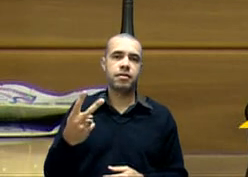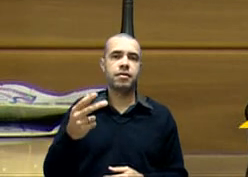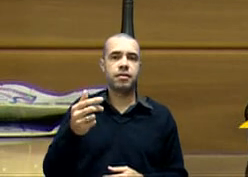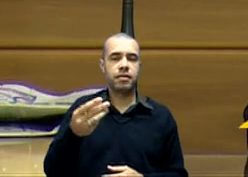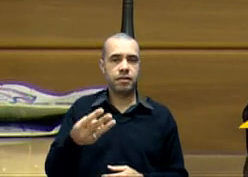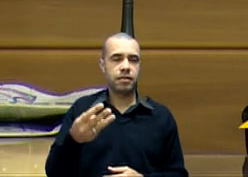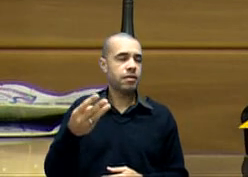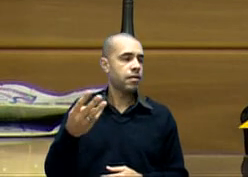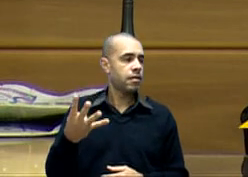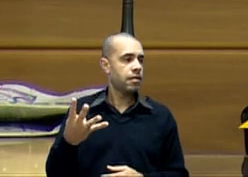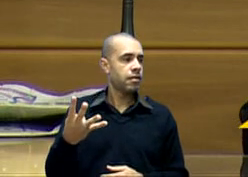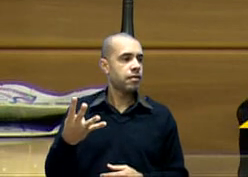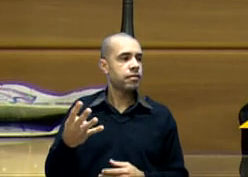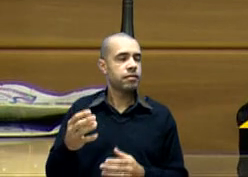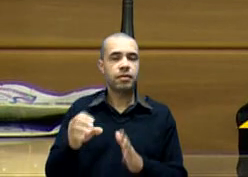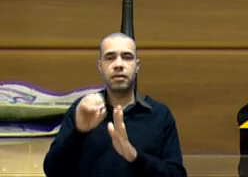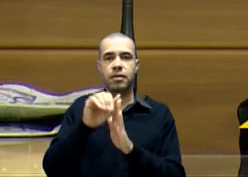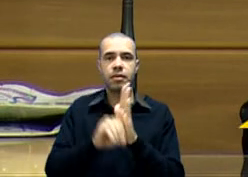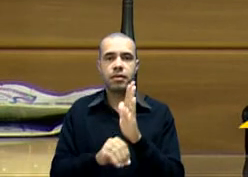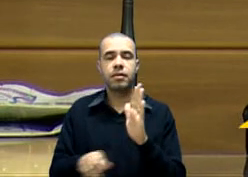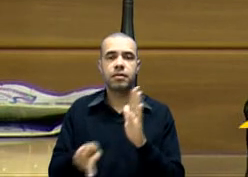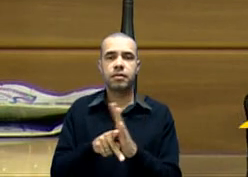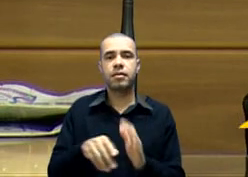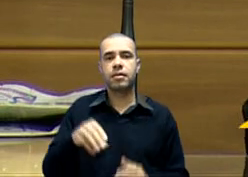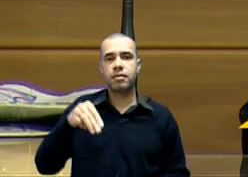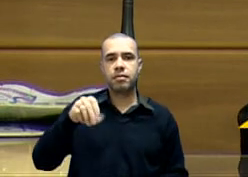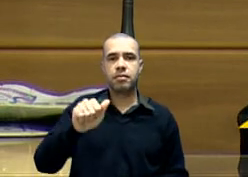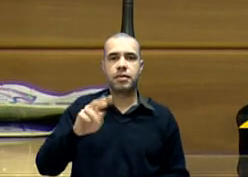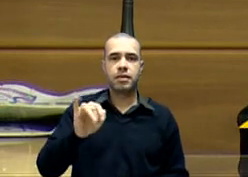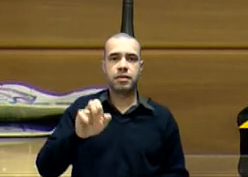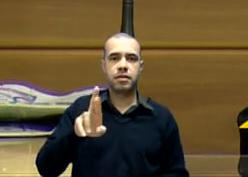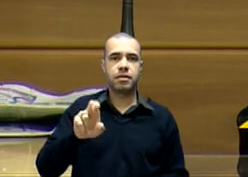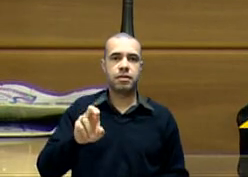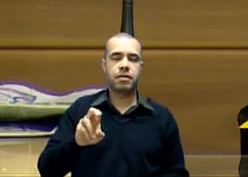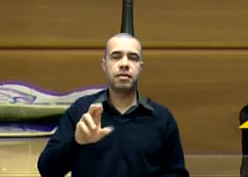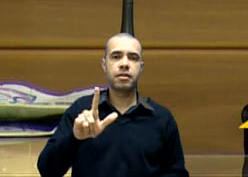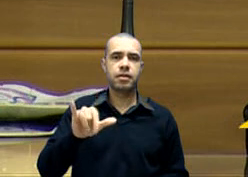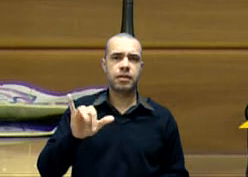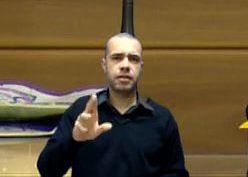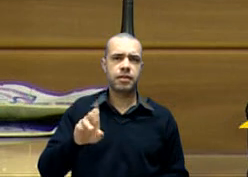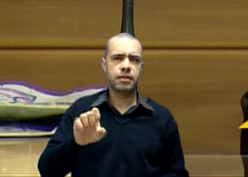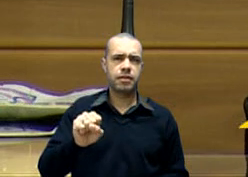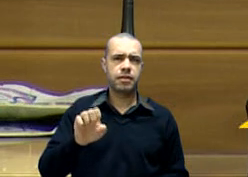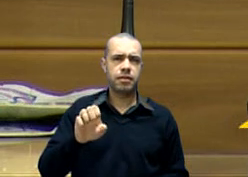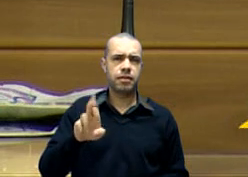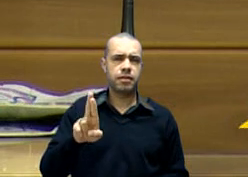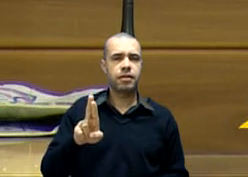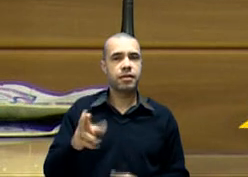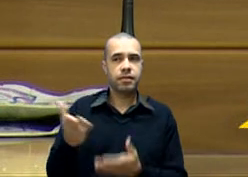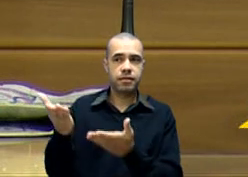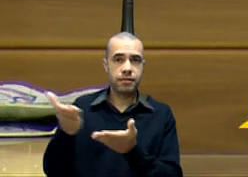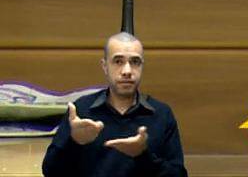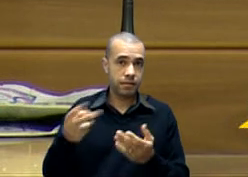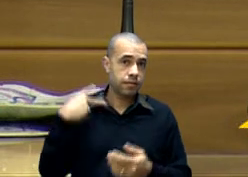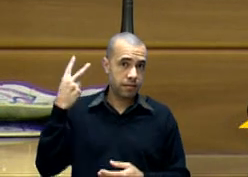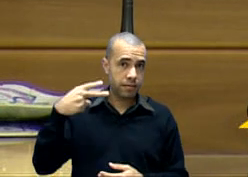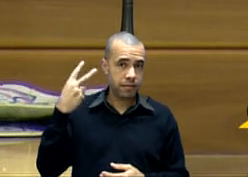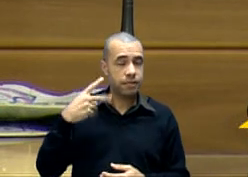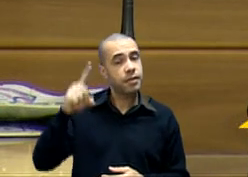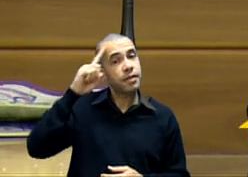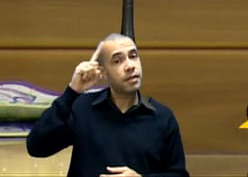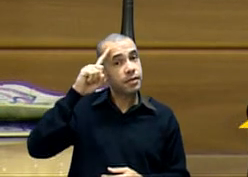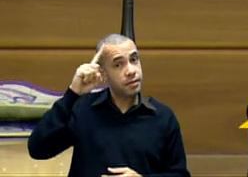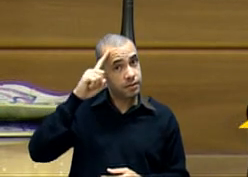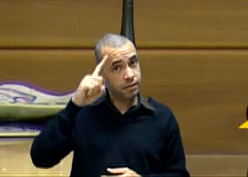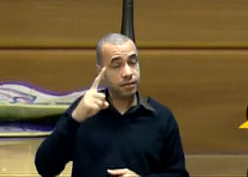2234/2019, ofício da Master Legis, convidando para o 12º Encontro Nacional de Vereadores a realizar-se no período de 3